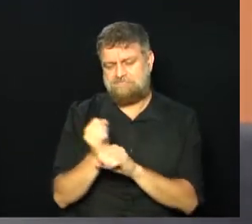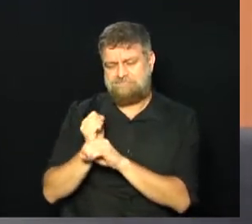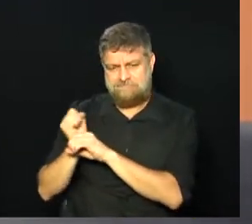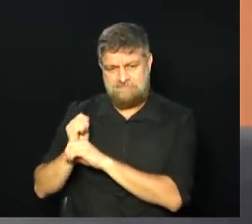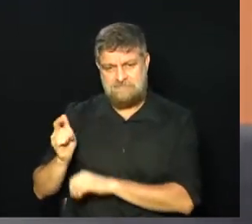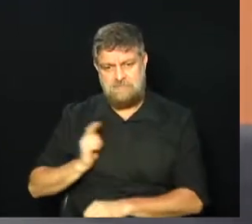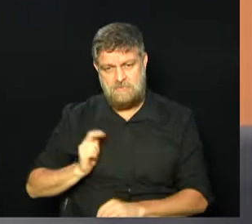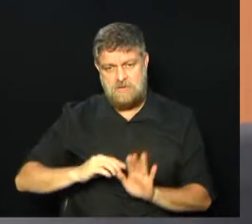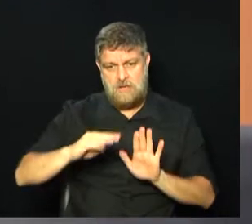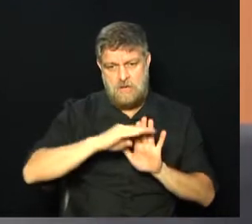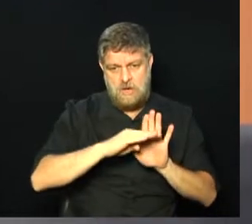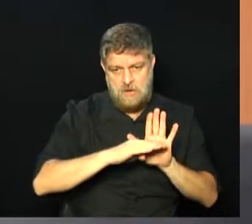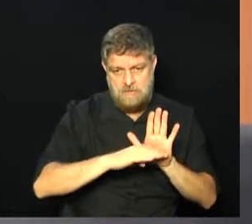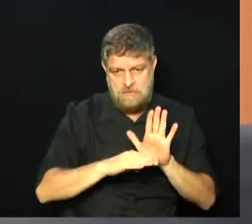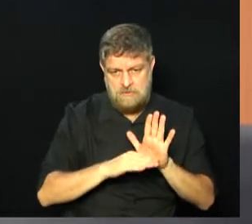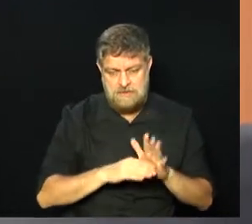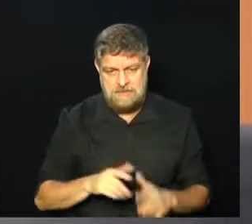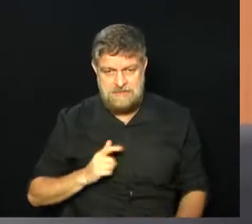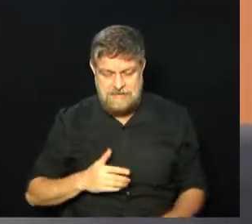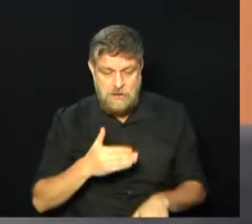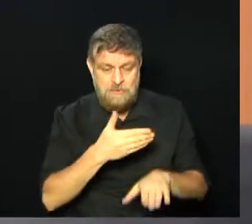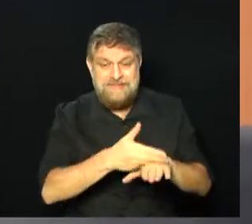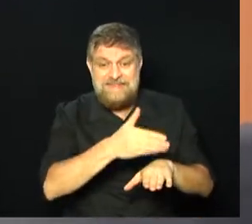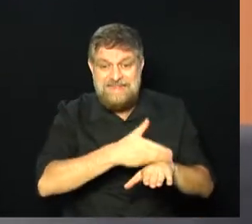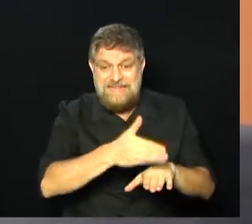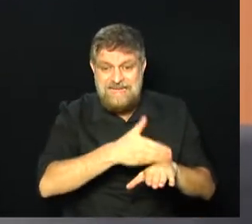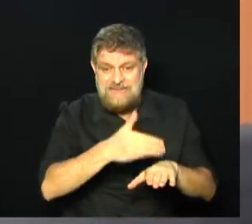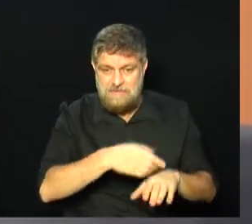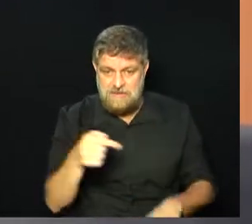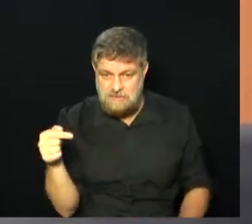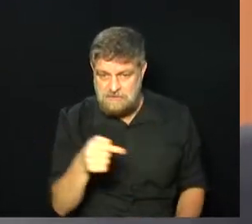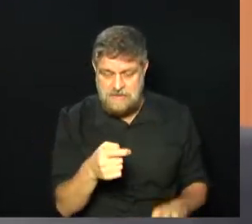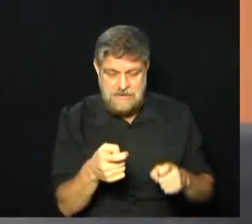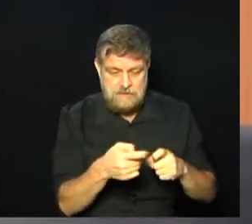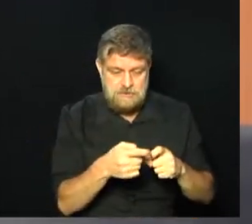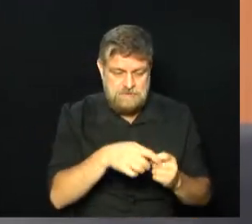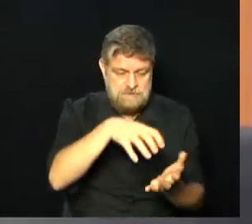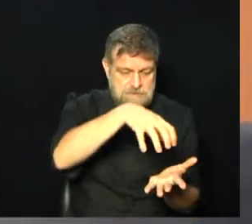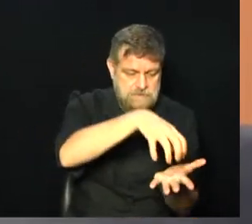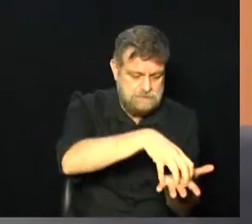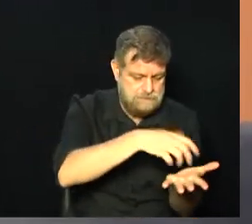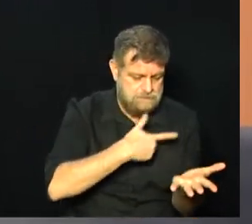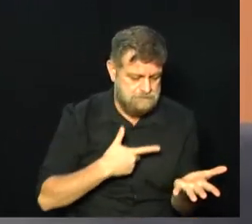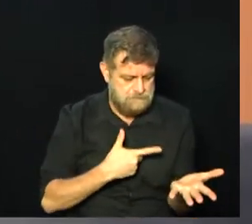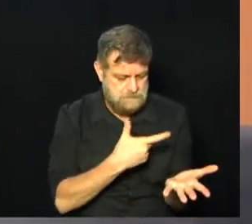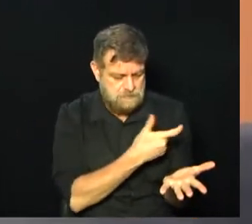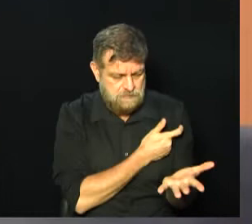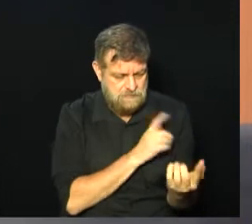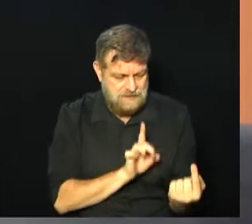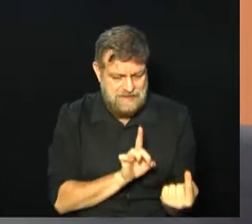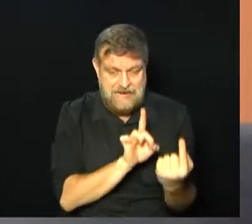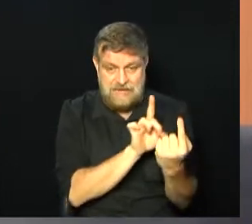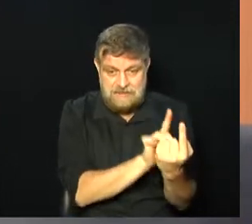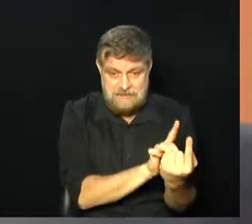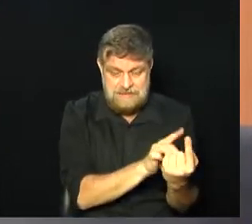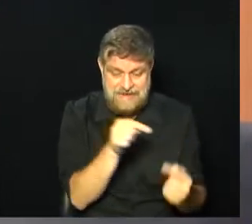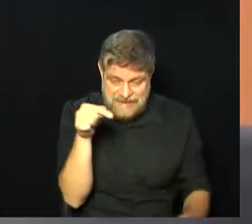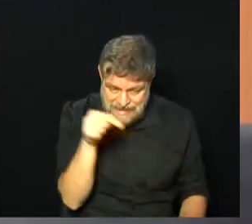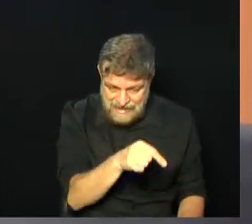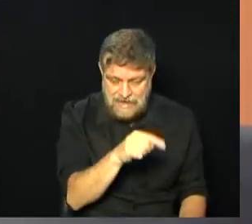desse programa que chama Matriciamento, que é um treinamento daqueles clínicos, daqueles médicos que atendem nas unidades básicas, para